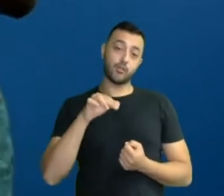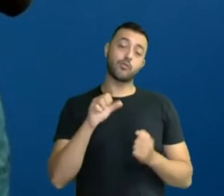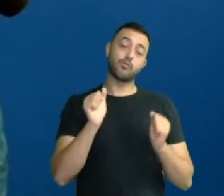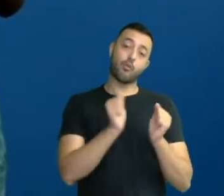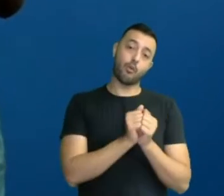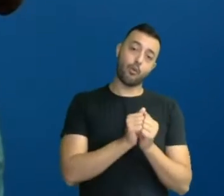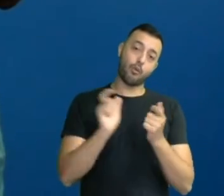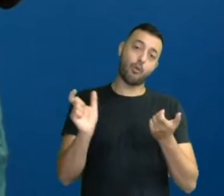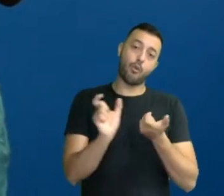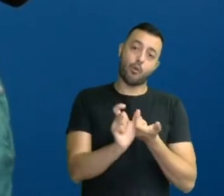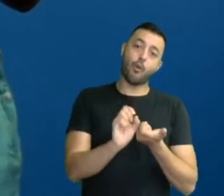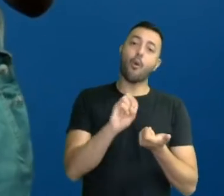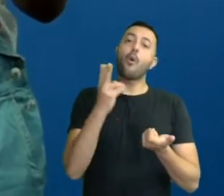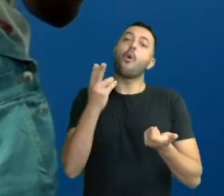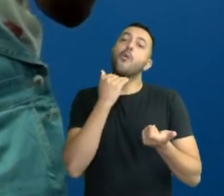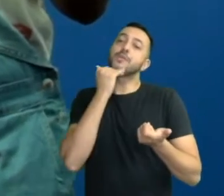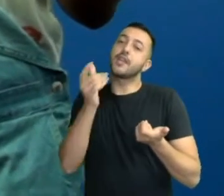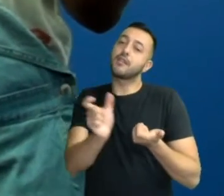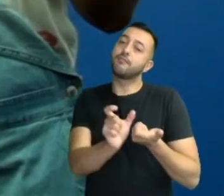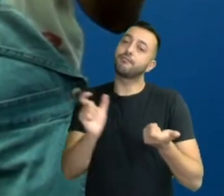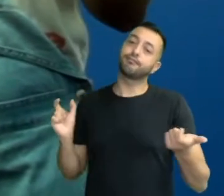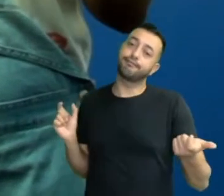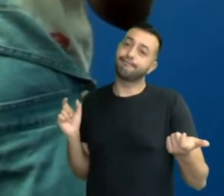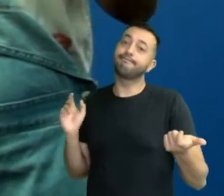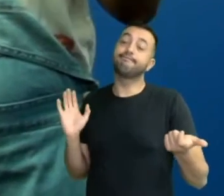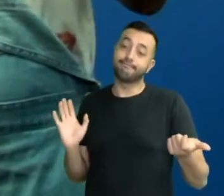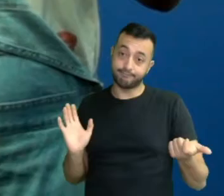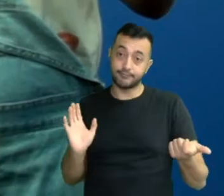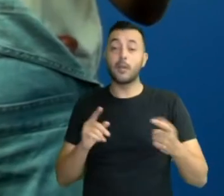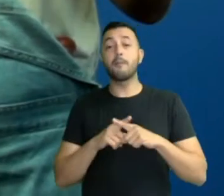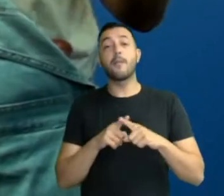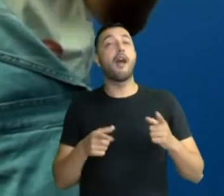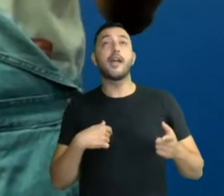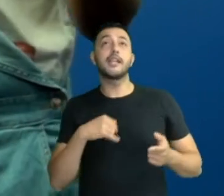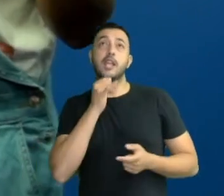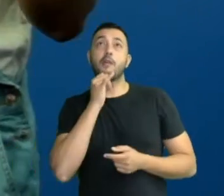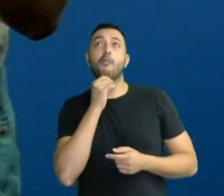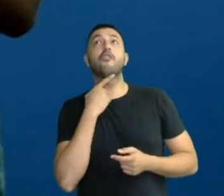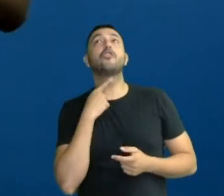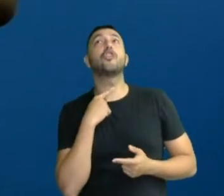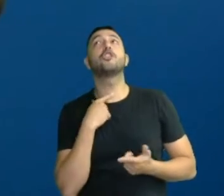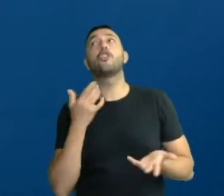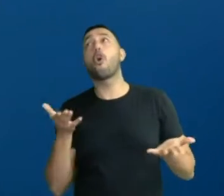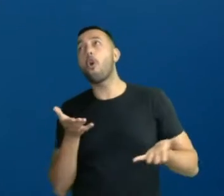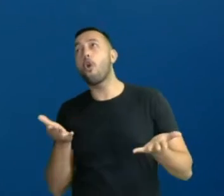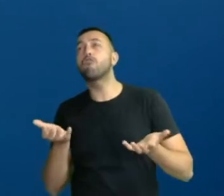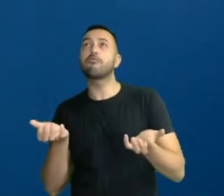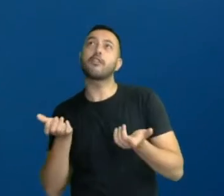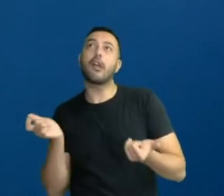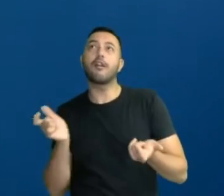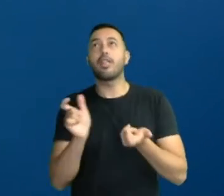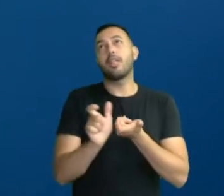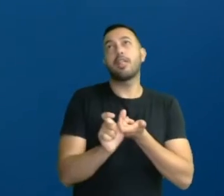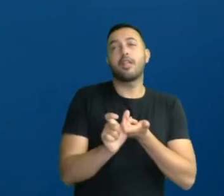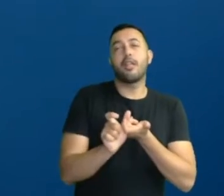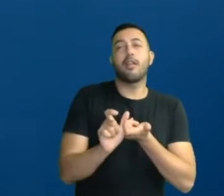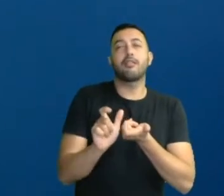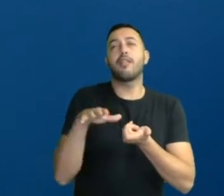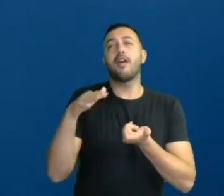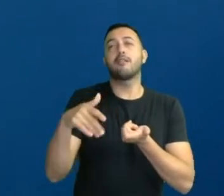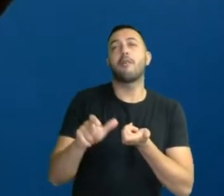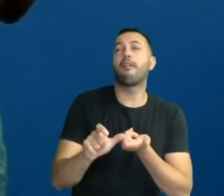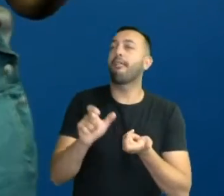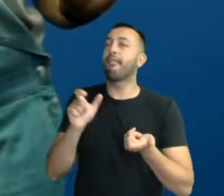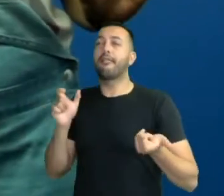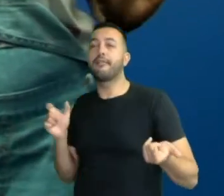átono, mas eu não posso simplesmente usar porque eu quero. Hoje eu quero usar esse verbo com pronome átono, então eu vou